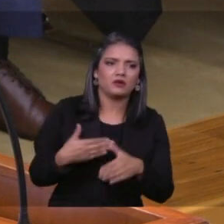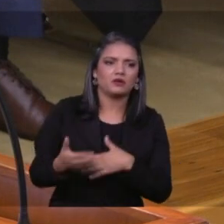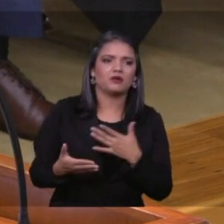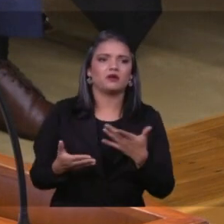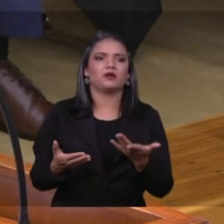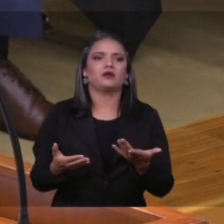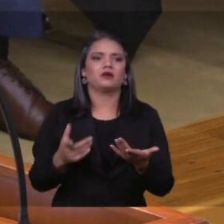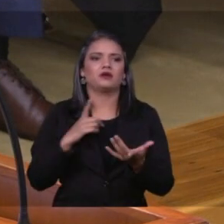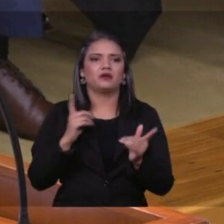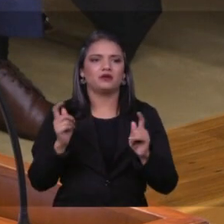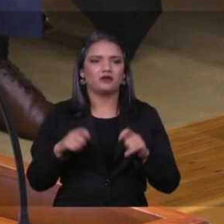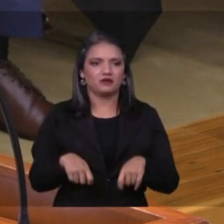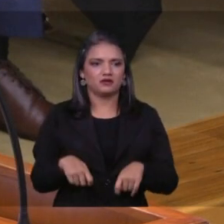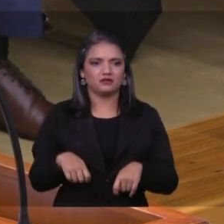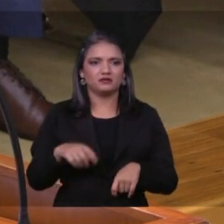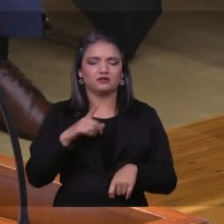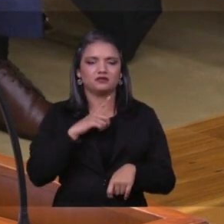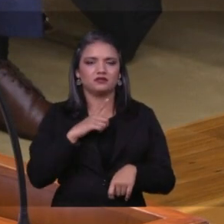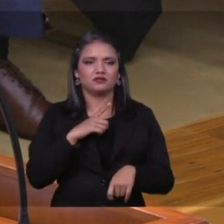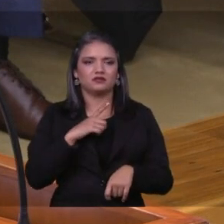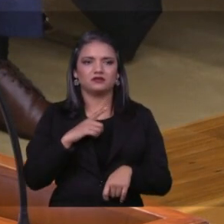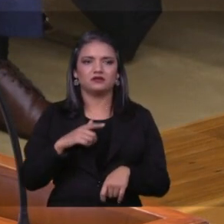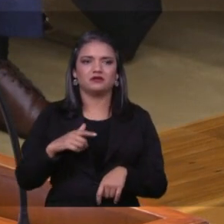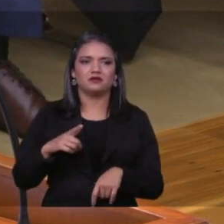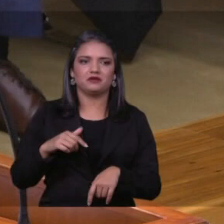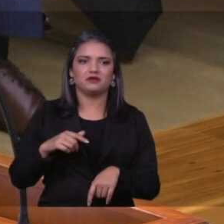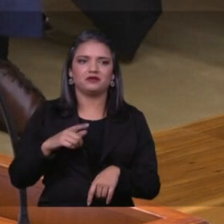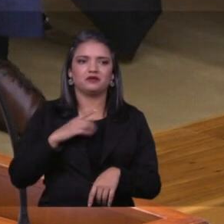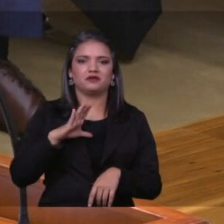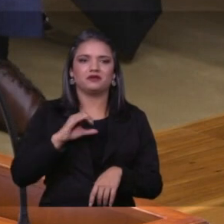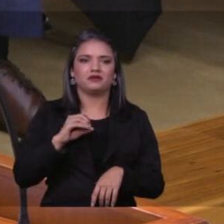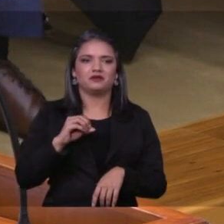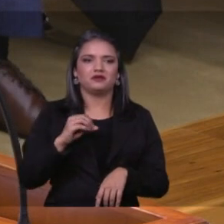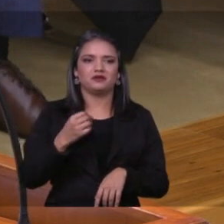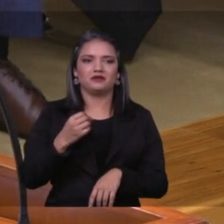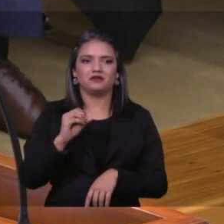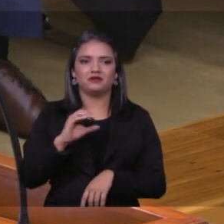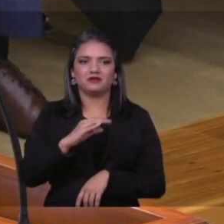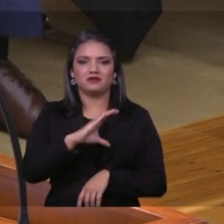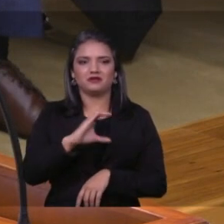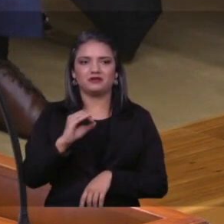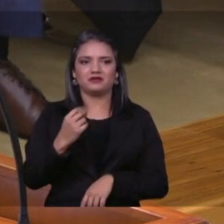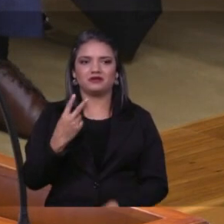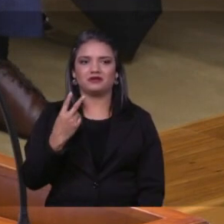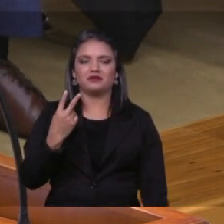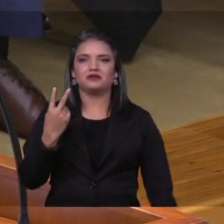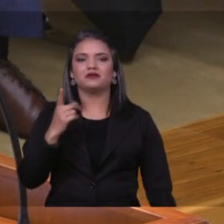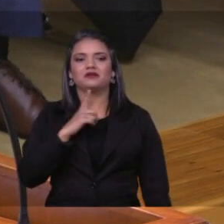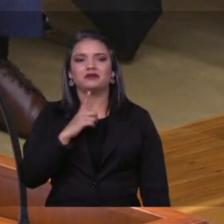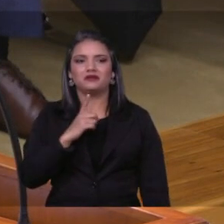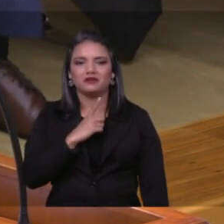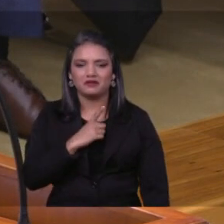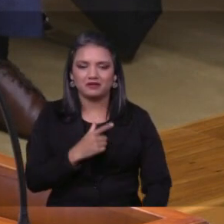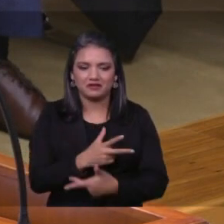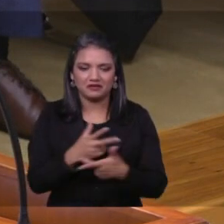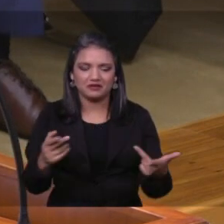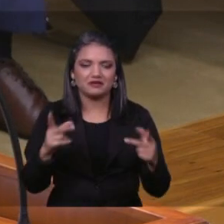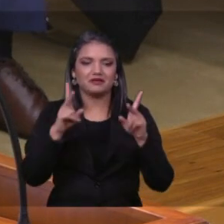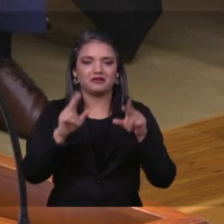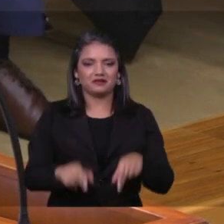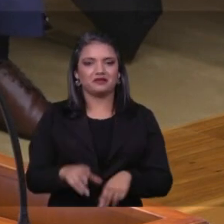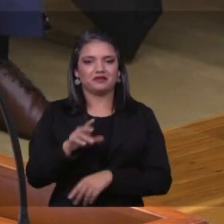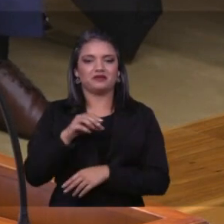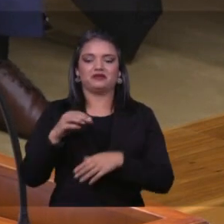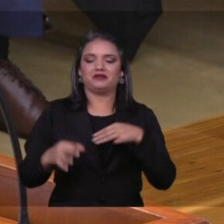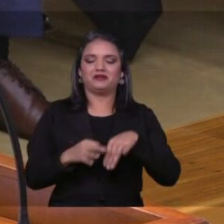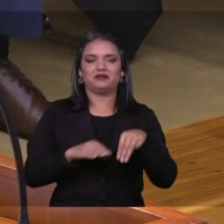com baixas emissões de carbono e impacto ambiental. É que, como muito bem sustentado em texto acadêmico por sua excelência, o